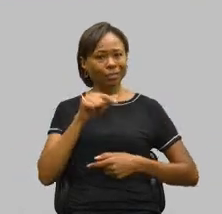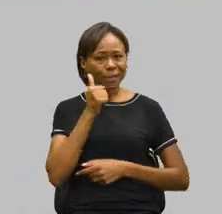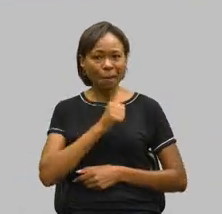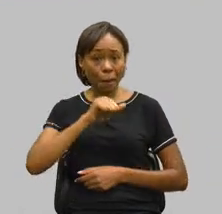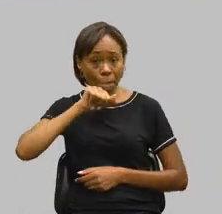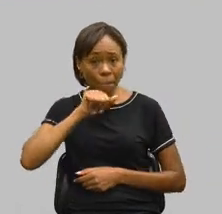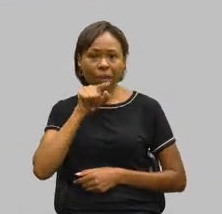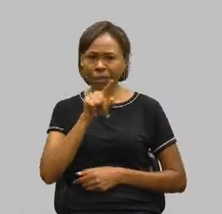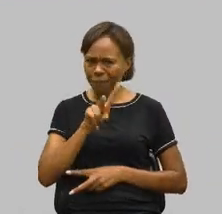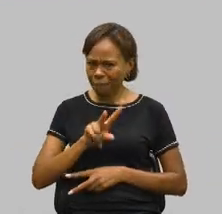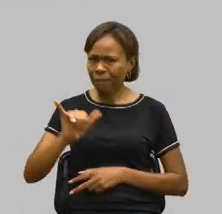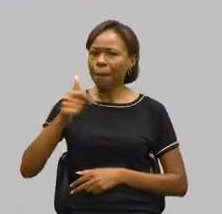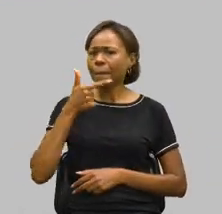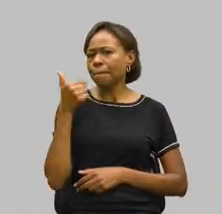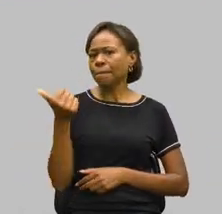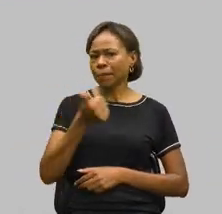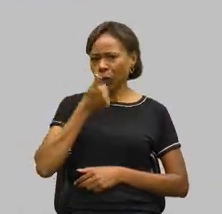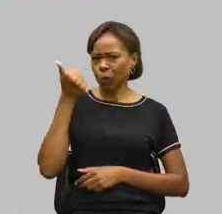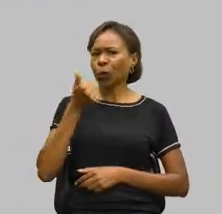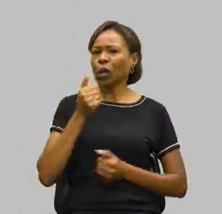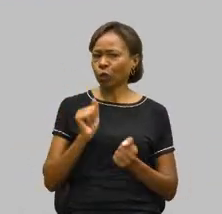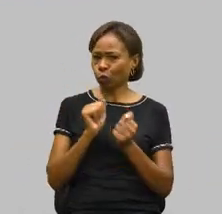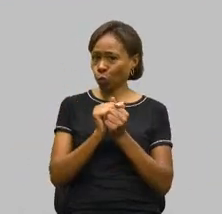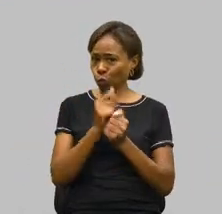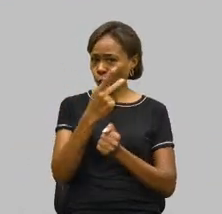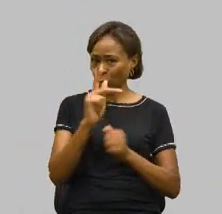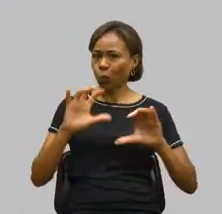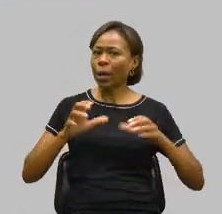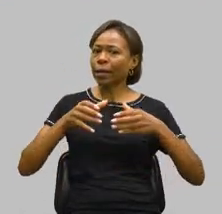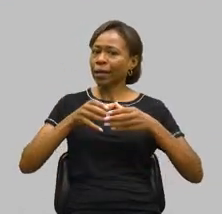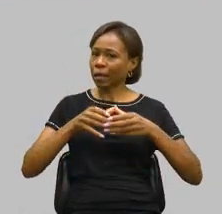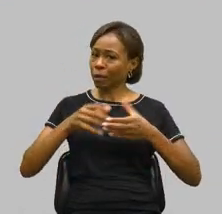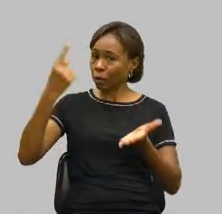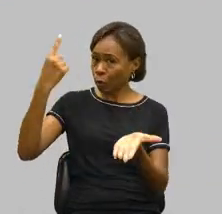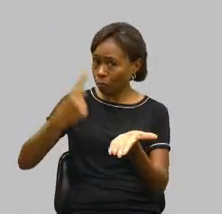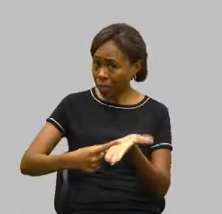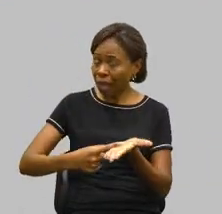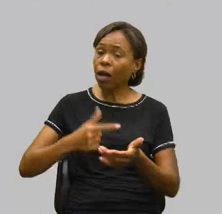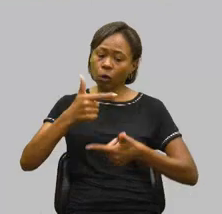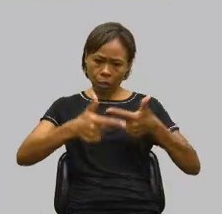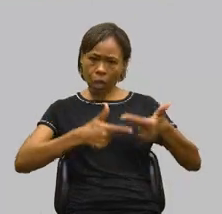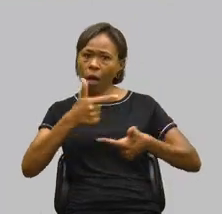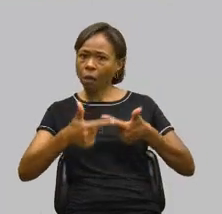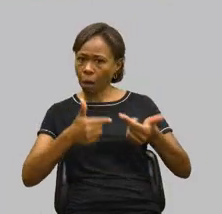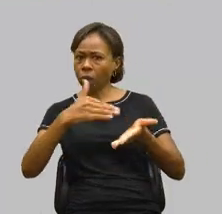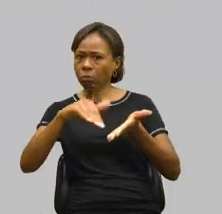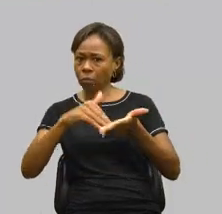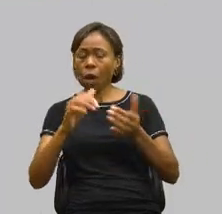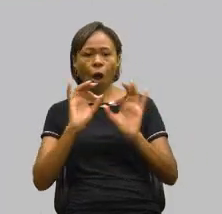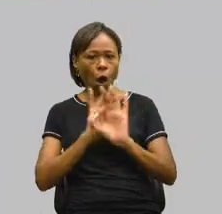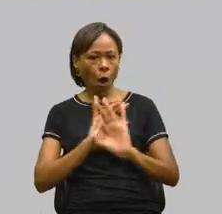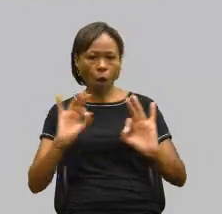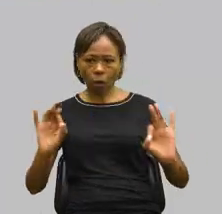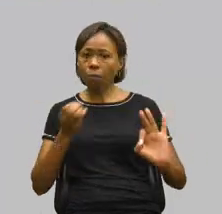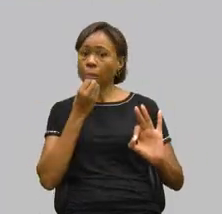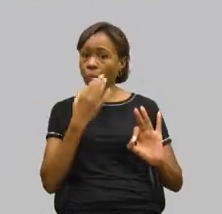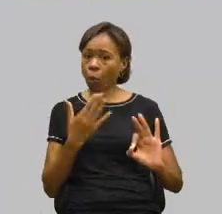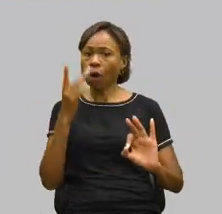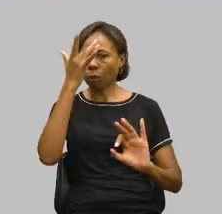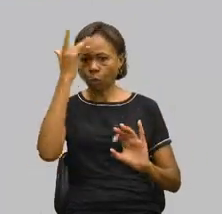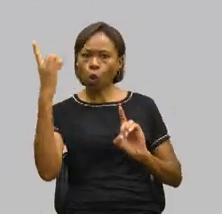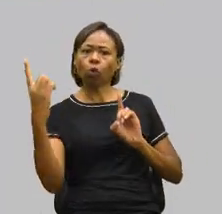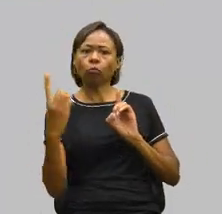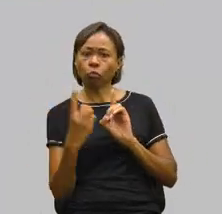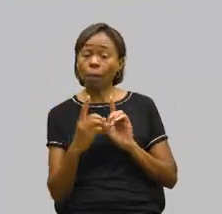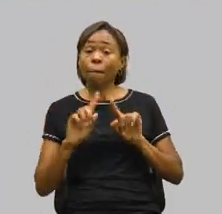conseguir melhorar isso ainda mais com a sua equipe né um serviço que vamos combinar ele é muito bom que dá uma assistência muito boa às pessoas que procuram mas